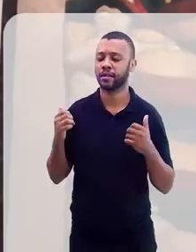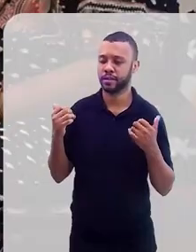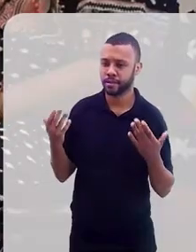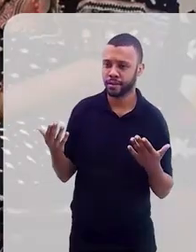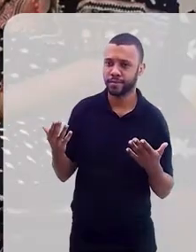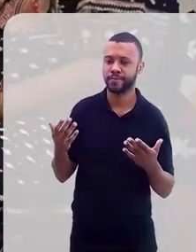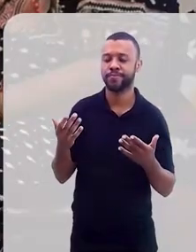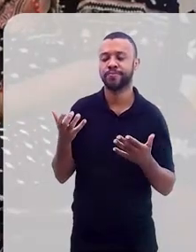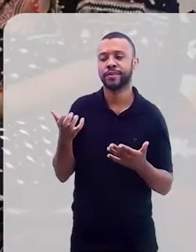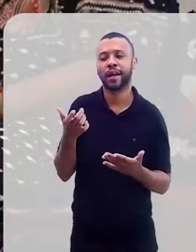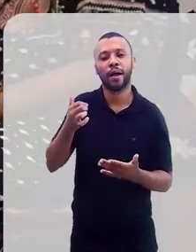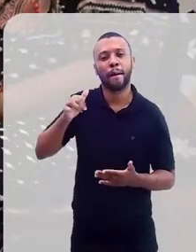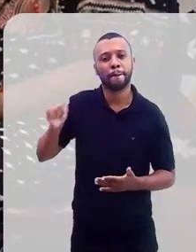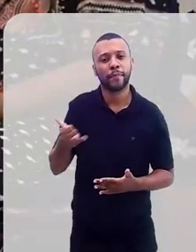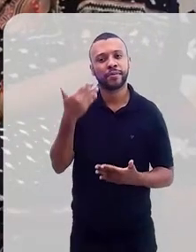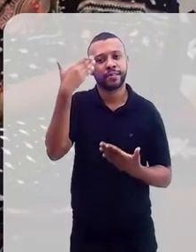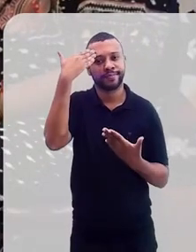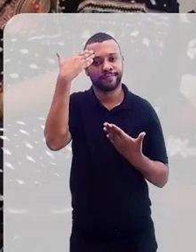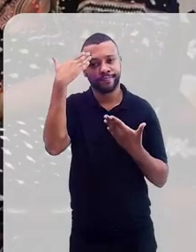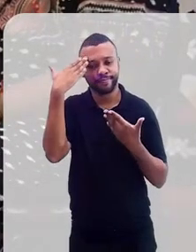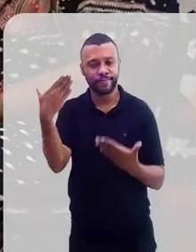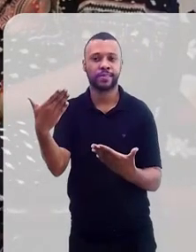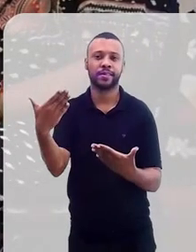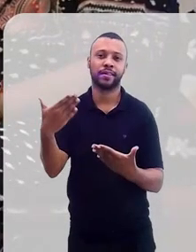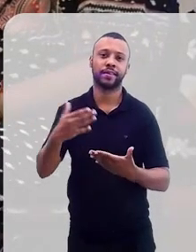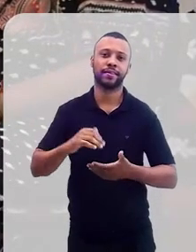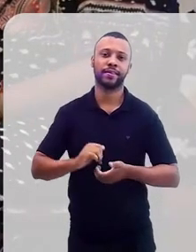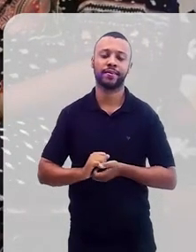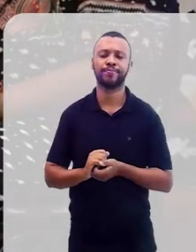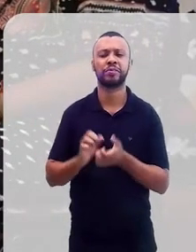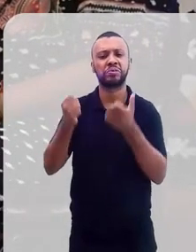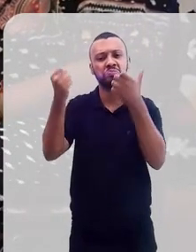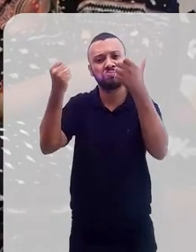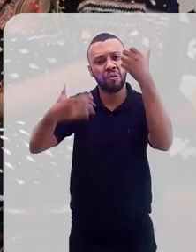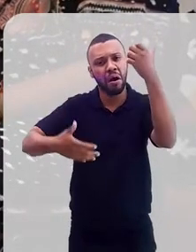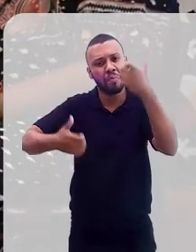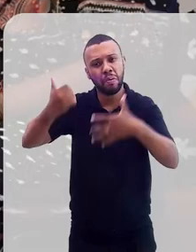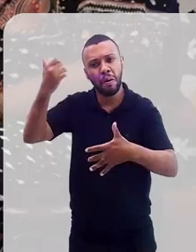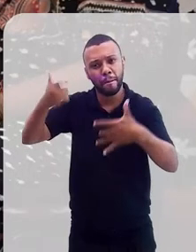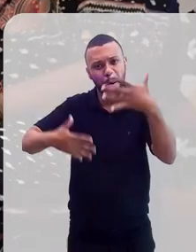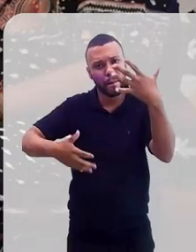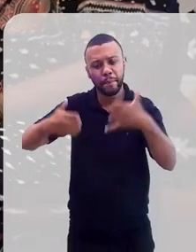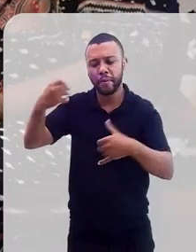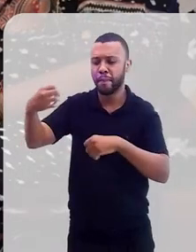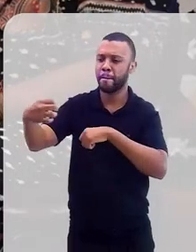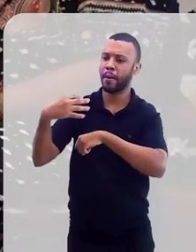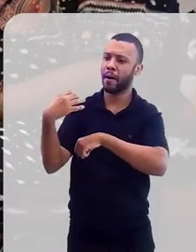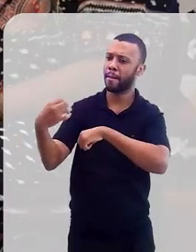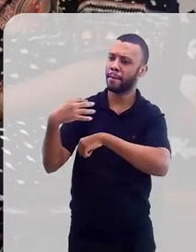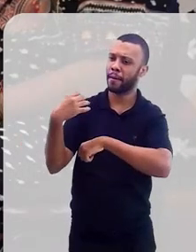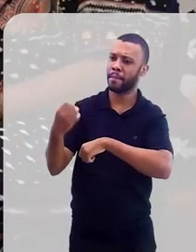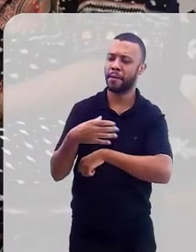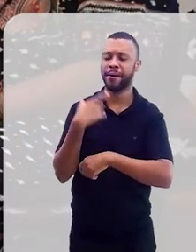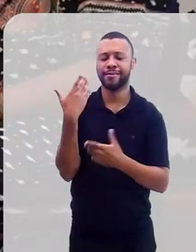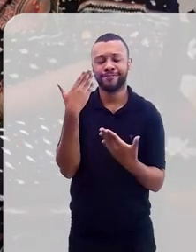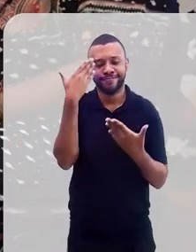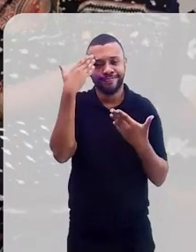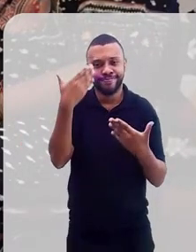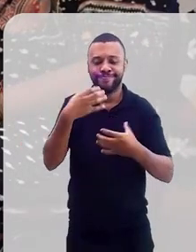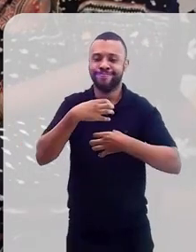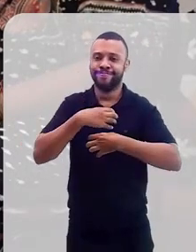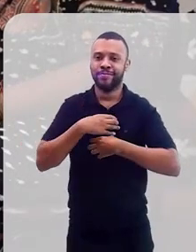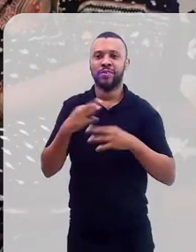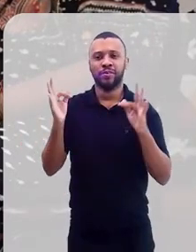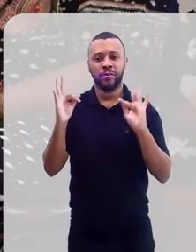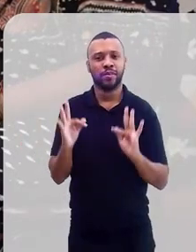Bárbara. Atamis, quero te agradecer por toda essa explicação que você nos deu, por ter